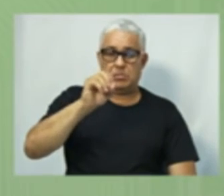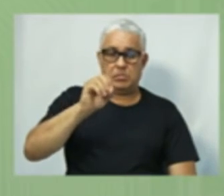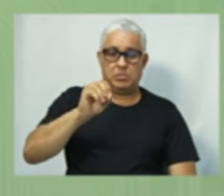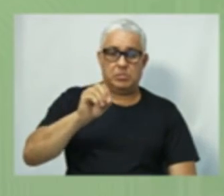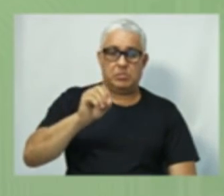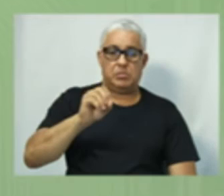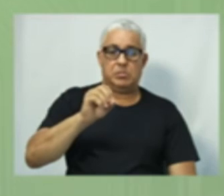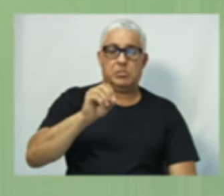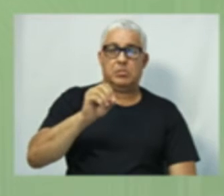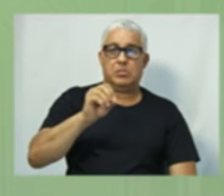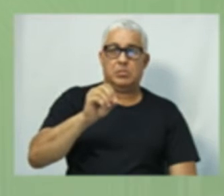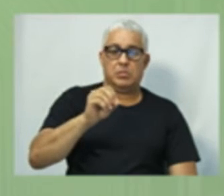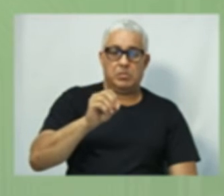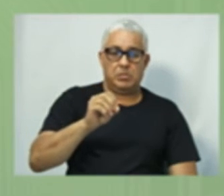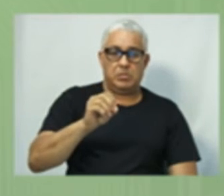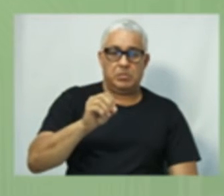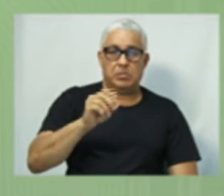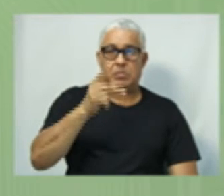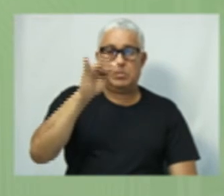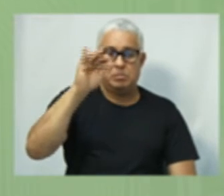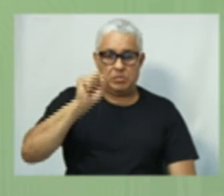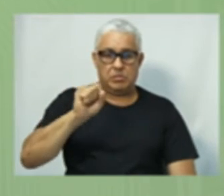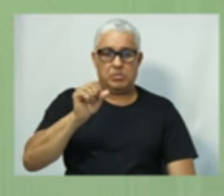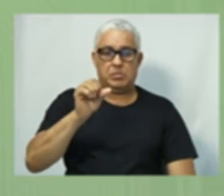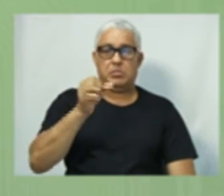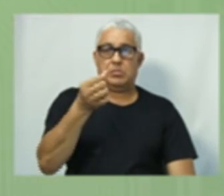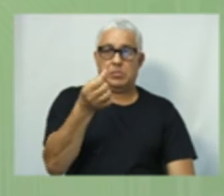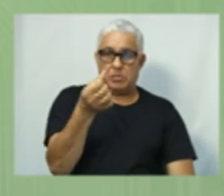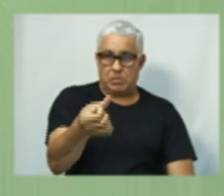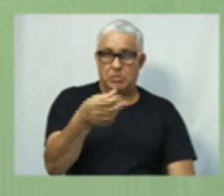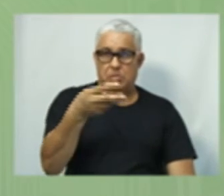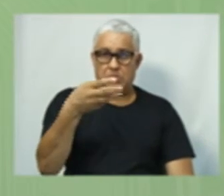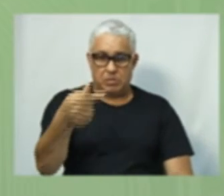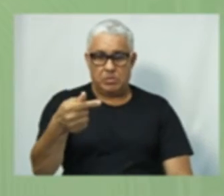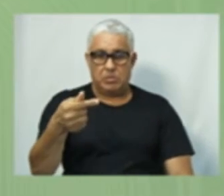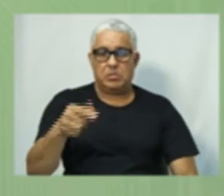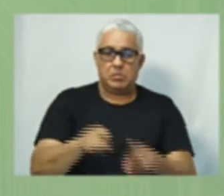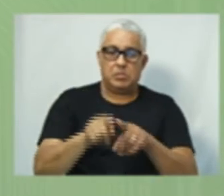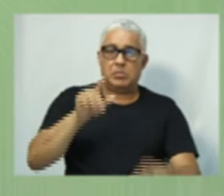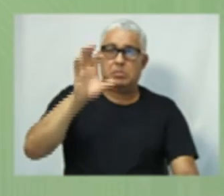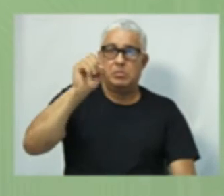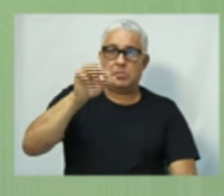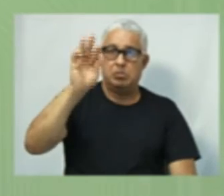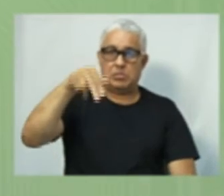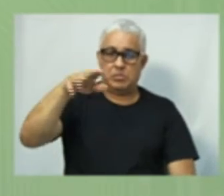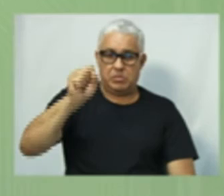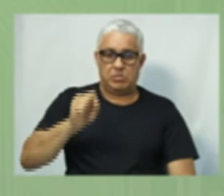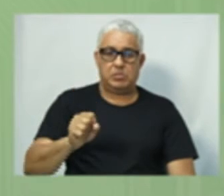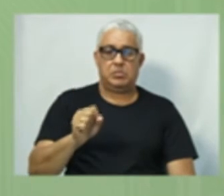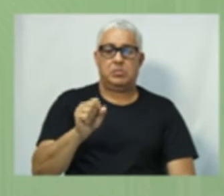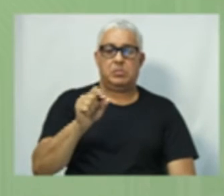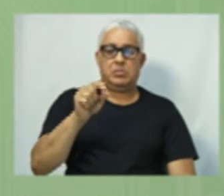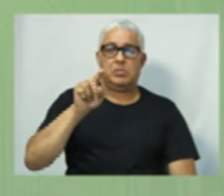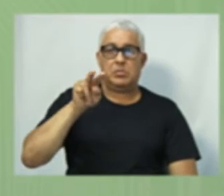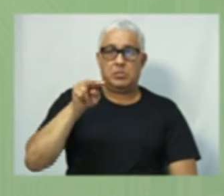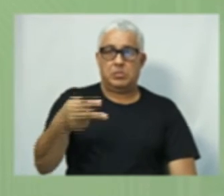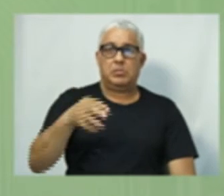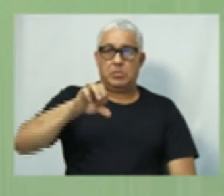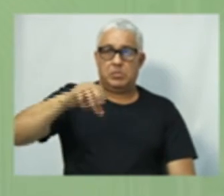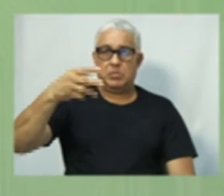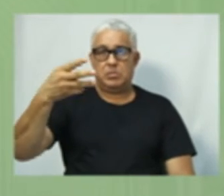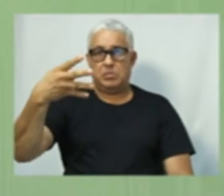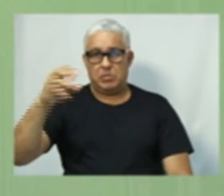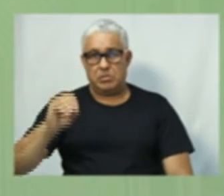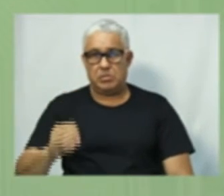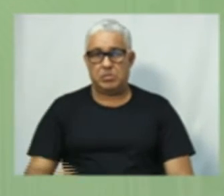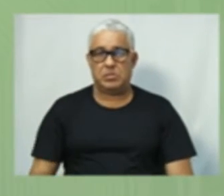COFINS, 2.940. Eu tenho certeza que alguém está falando assim: ah, professor, mas lá no Simples Nacional é